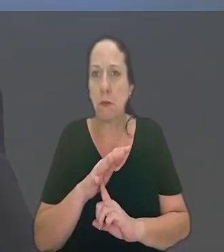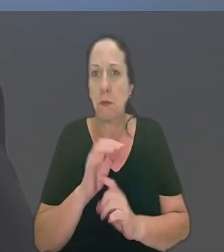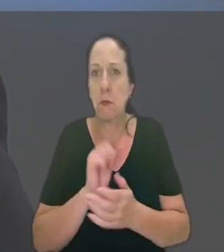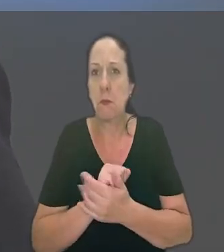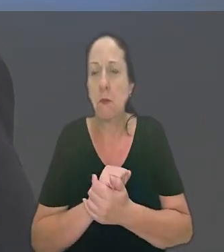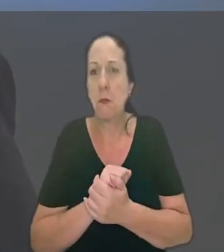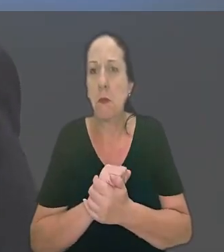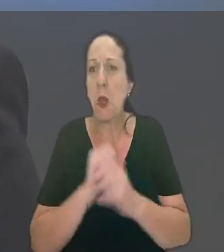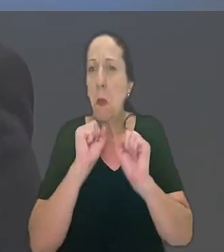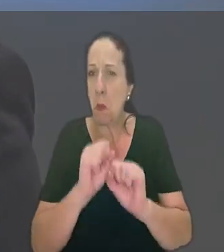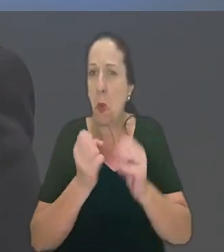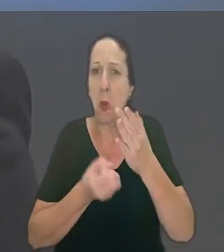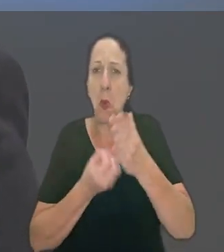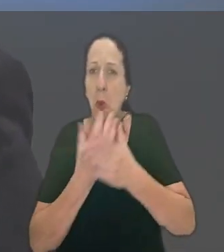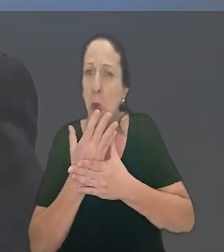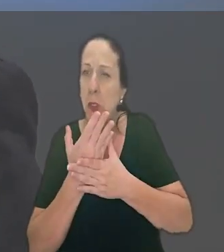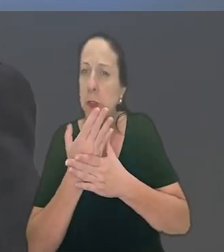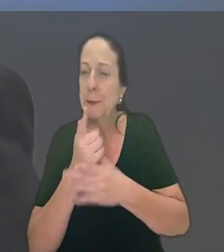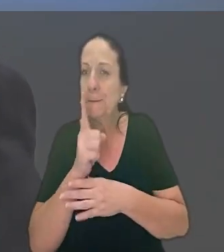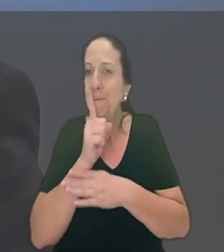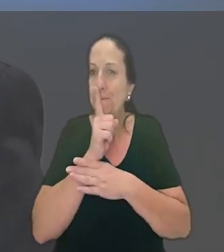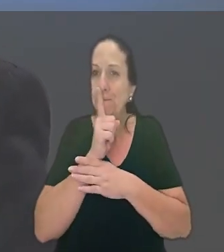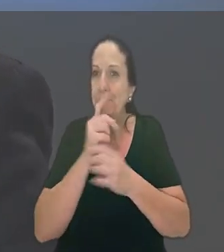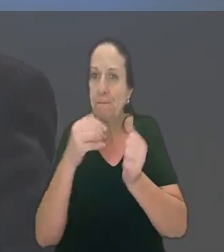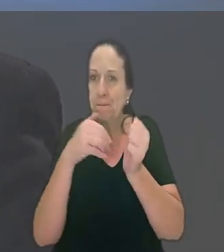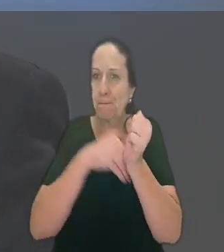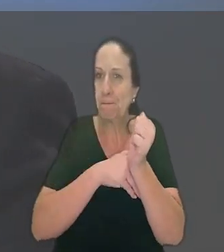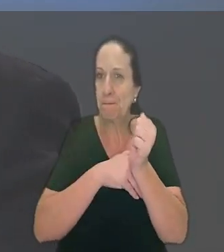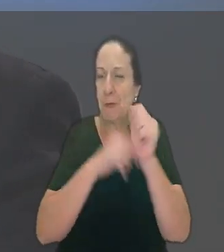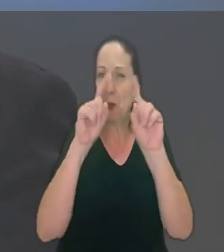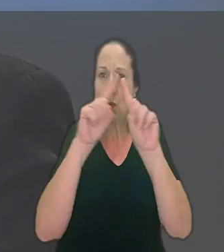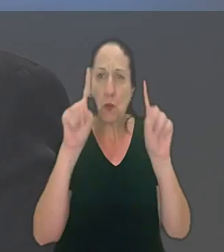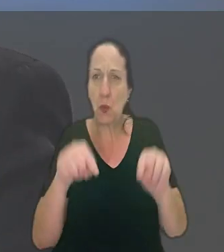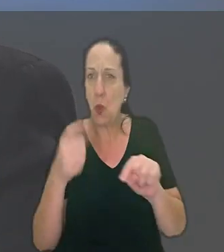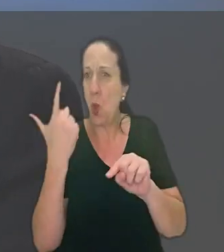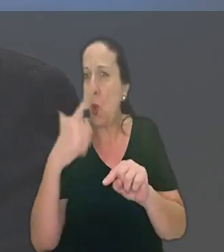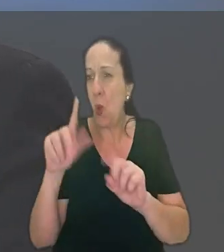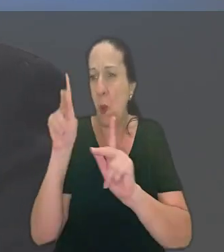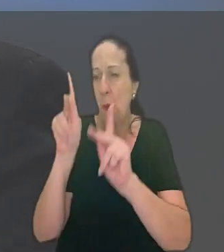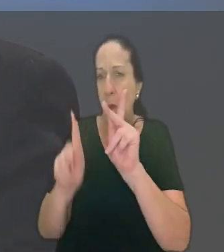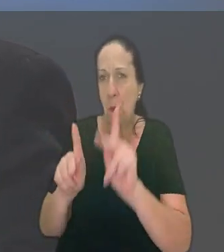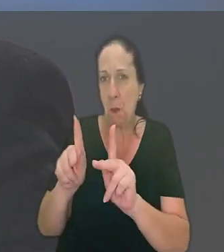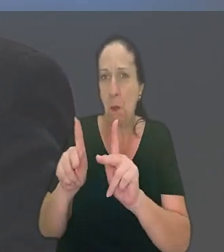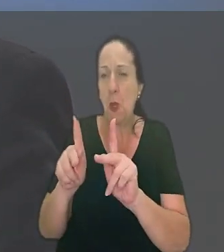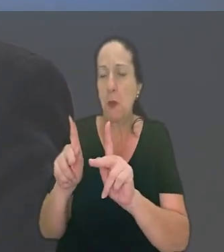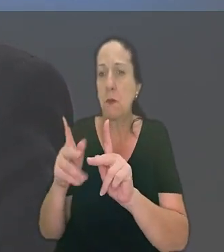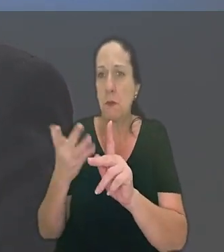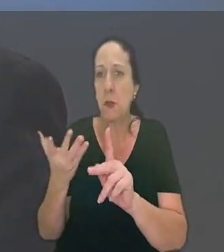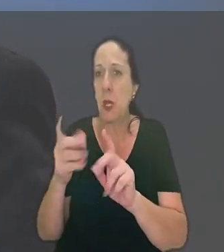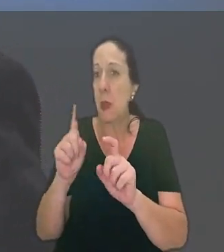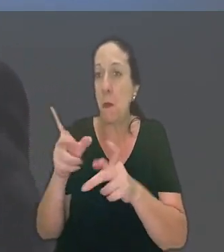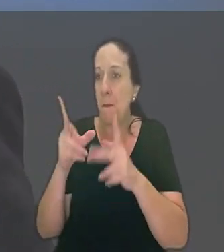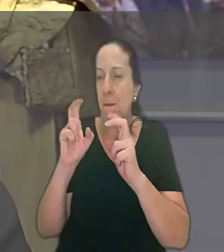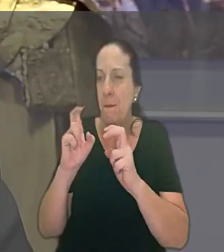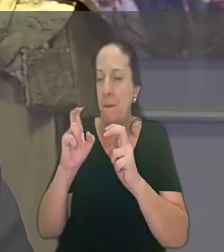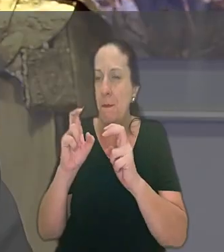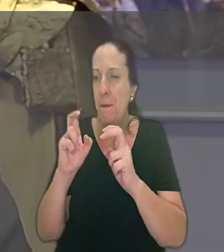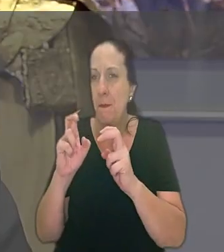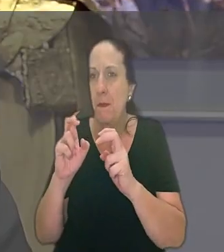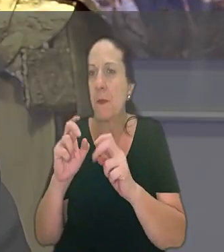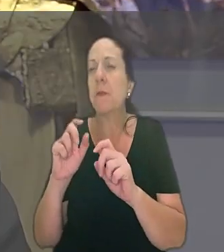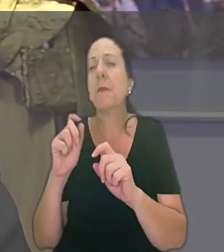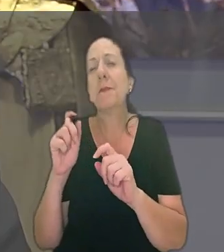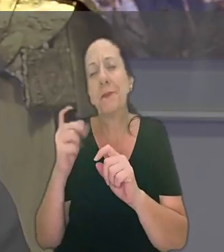resposta, ministro, muitas vezes pode acontecer de forma silenciosa também, e o funcionário ou outras pessoas na organização talvez não percebam, né?